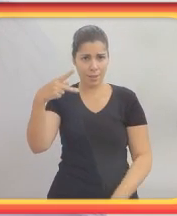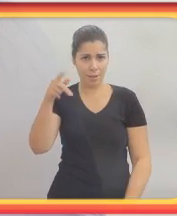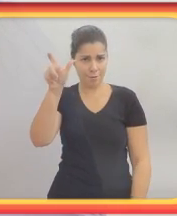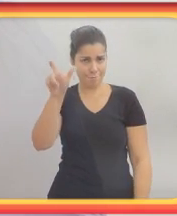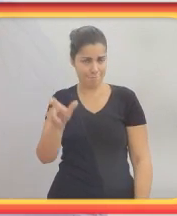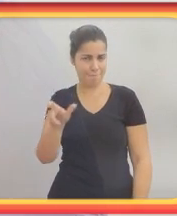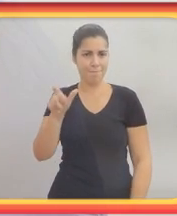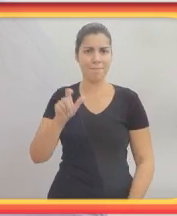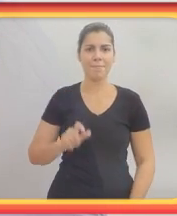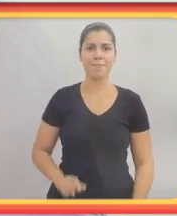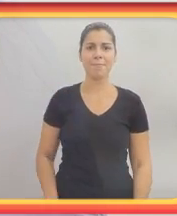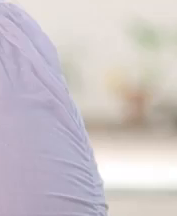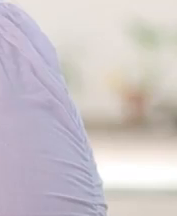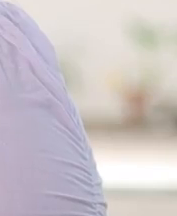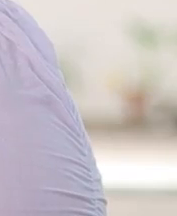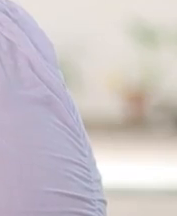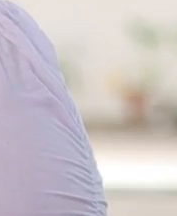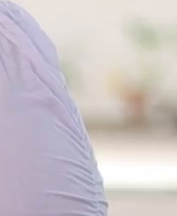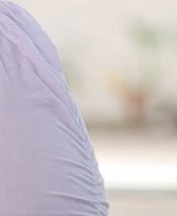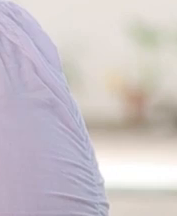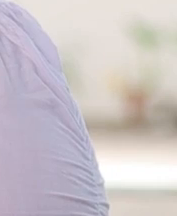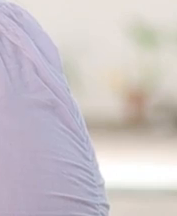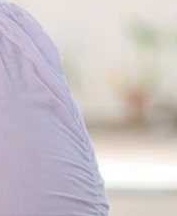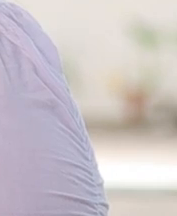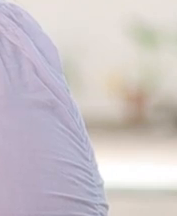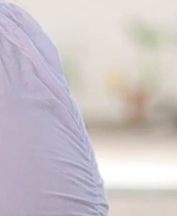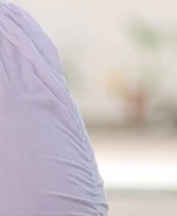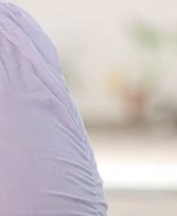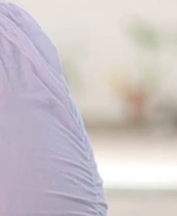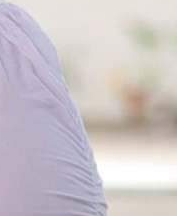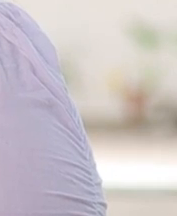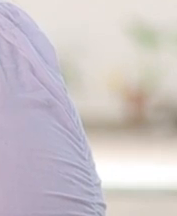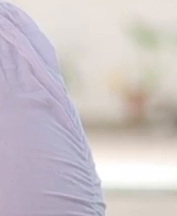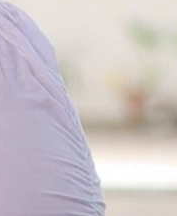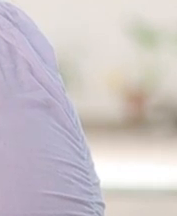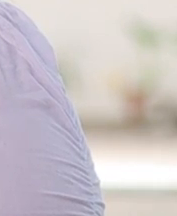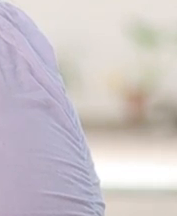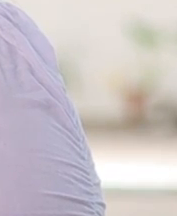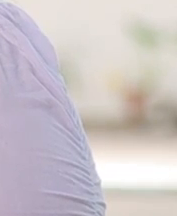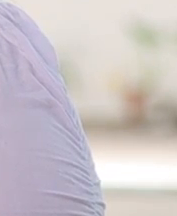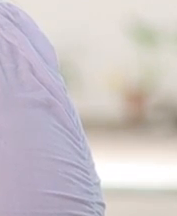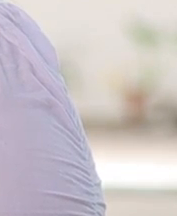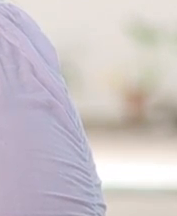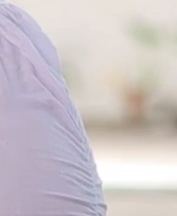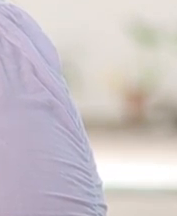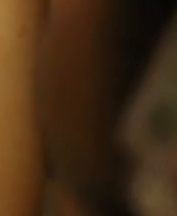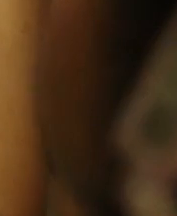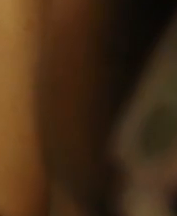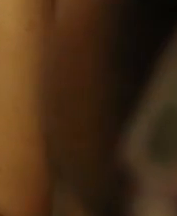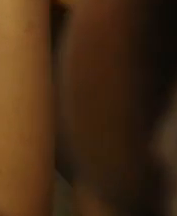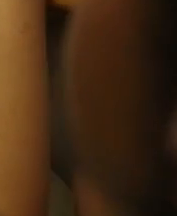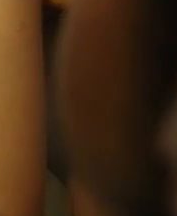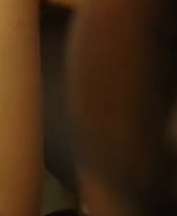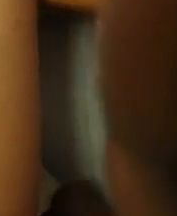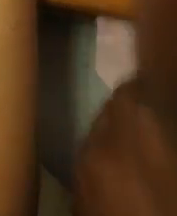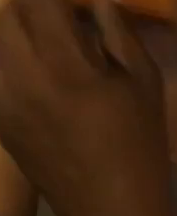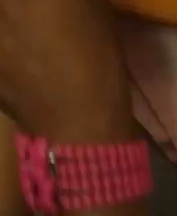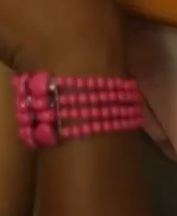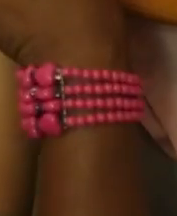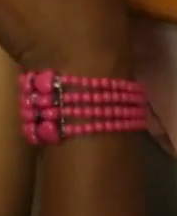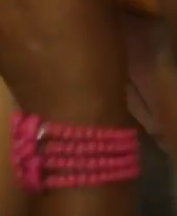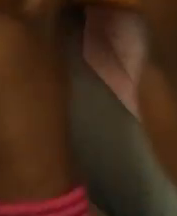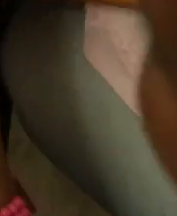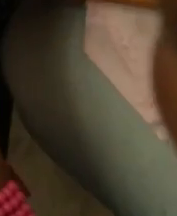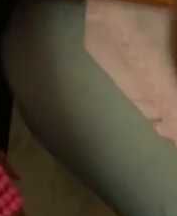Estamos preparando a escola, esse círculo, oferecendo preparos metodológicos para posteriormente dar início à inclusão